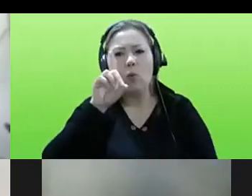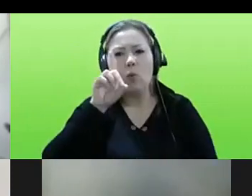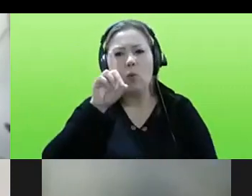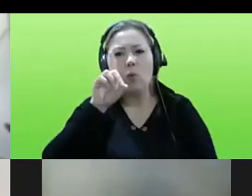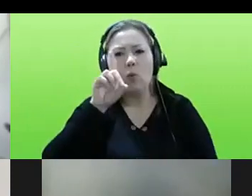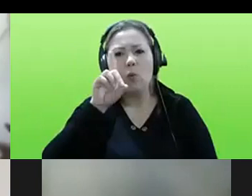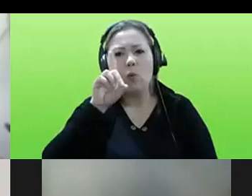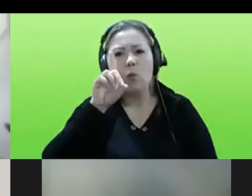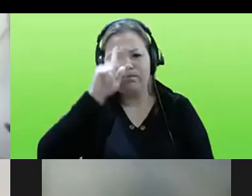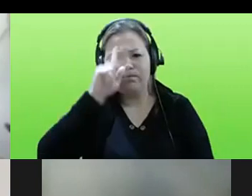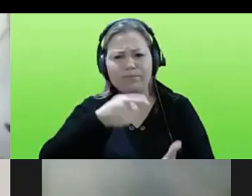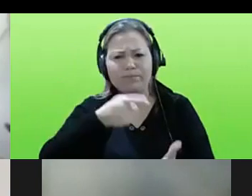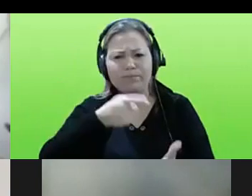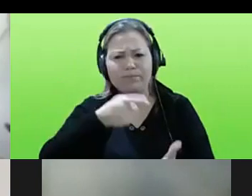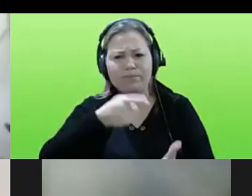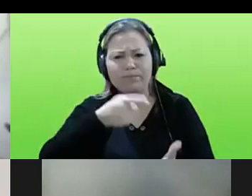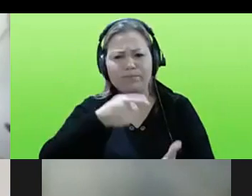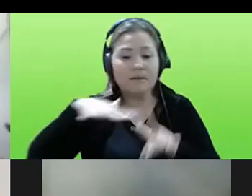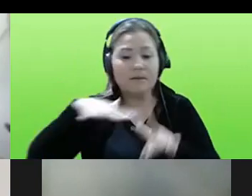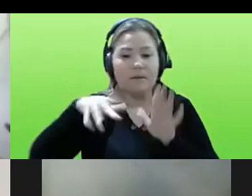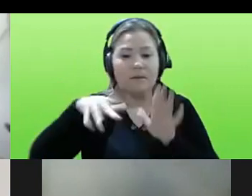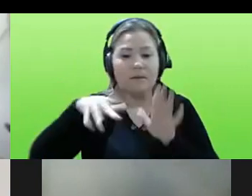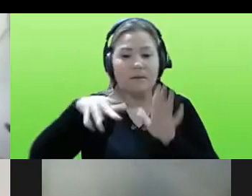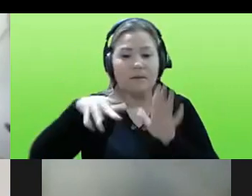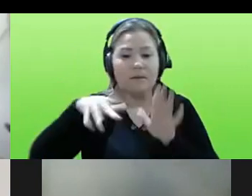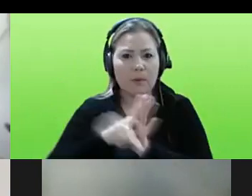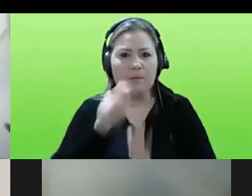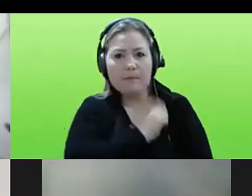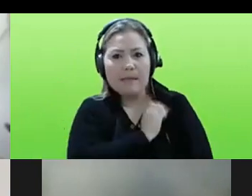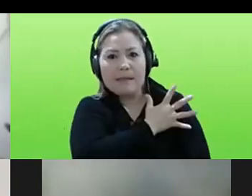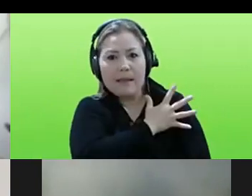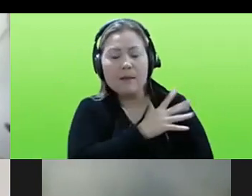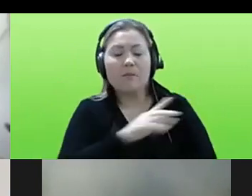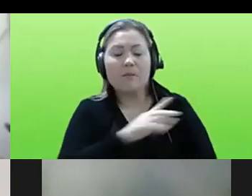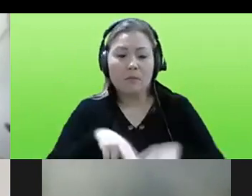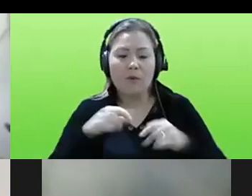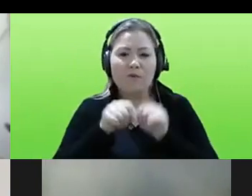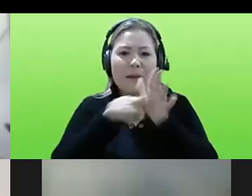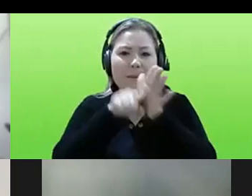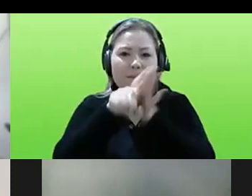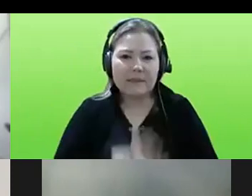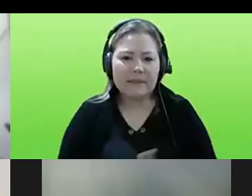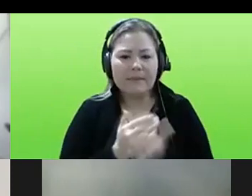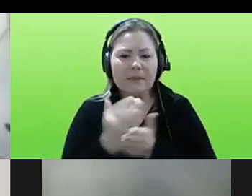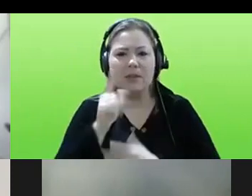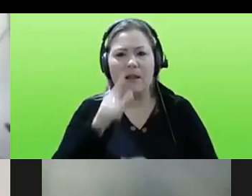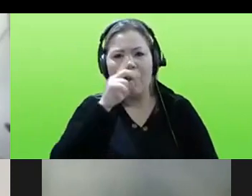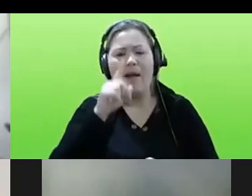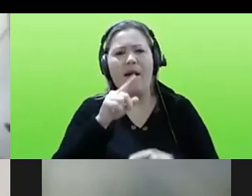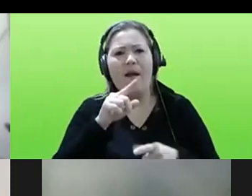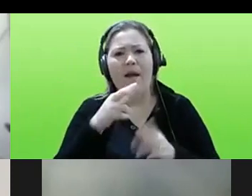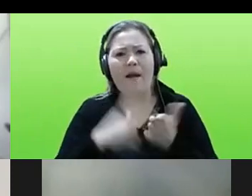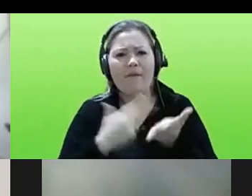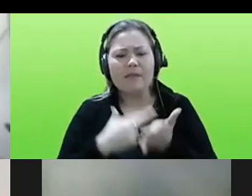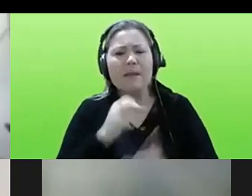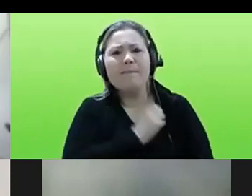contra-revolucionária dentro da intelectualidade militar. Para isso, eu faço a minha pesquisa a partir de uma revista militar também,